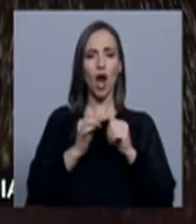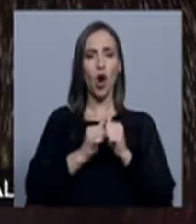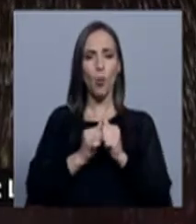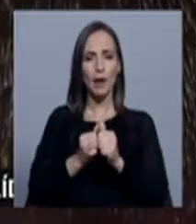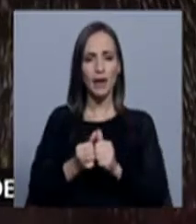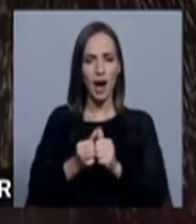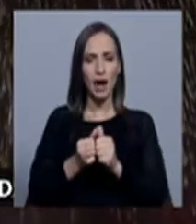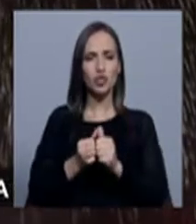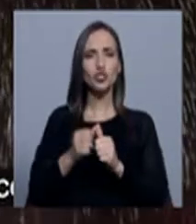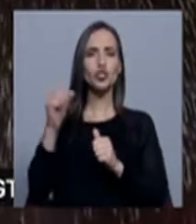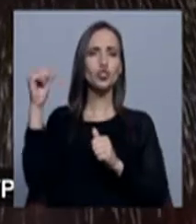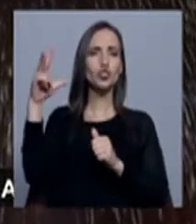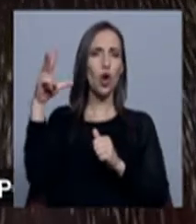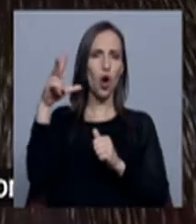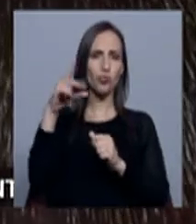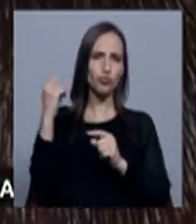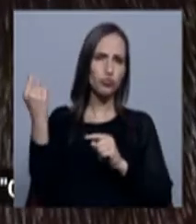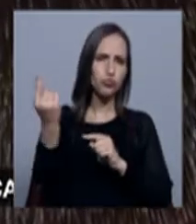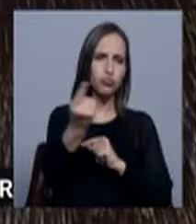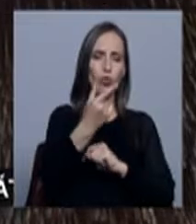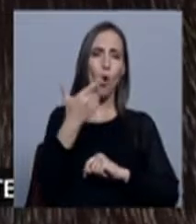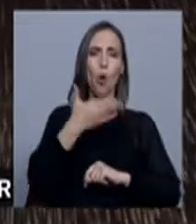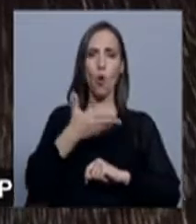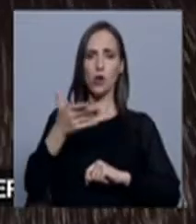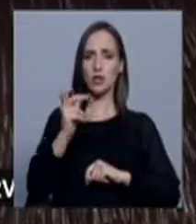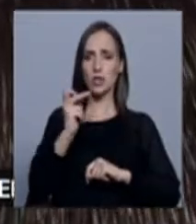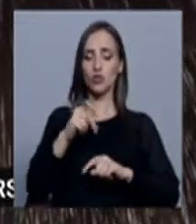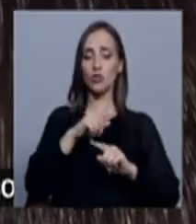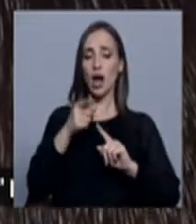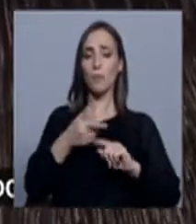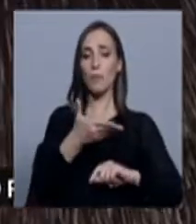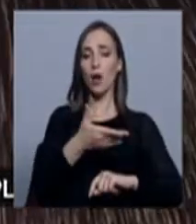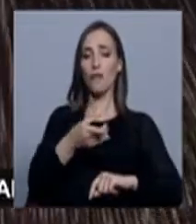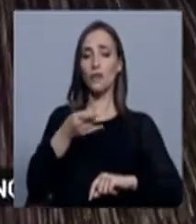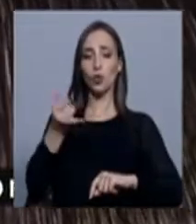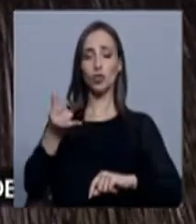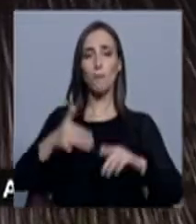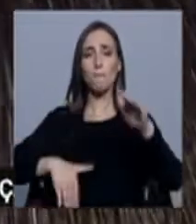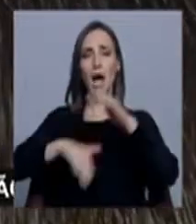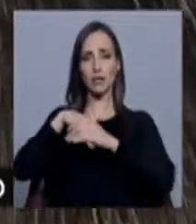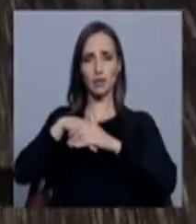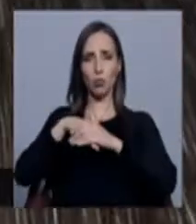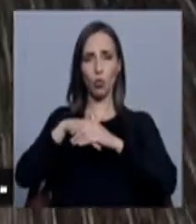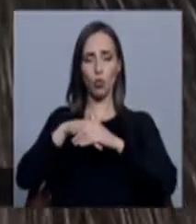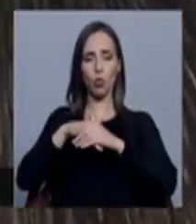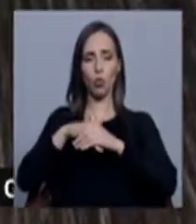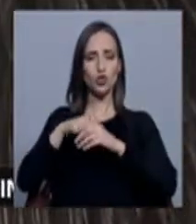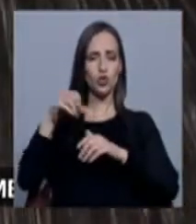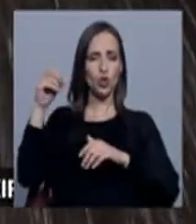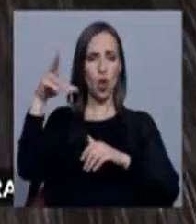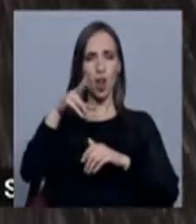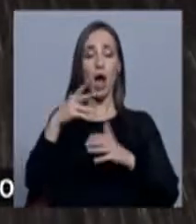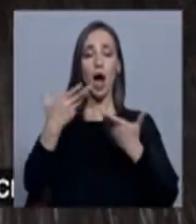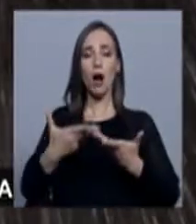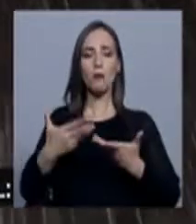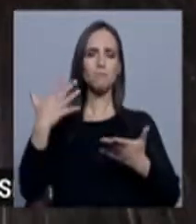solar, que na altura, o ciclo solar de 11 anos, e que naquela altura, em 92, tinha um pico na sua atividade, estava no máximo solar. Agora, passados